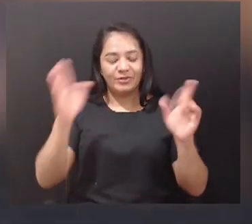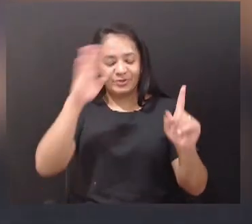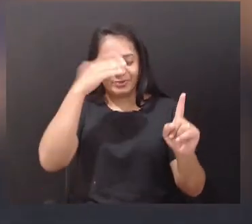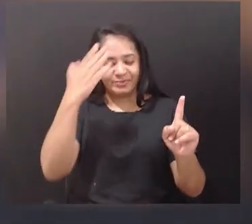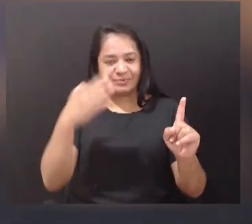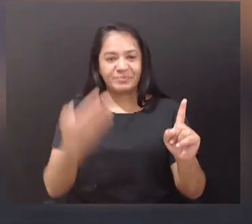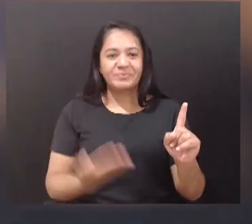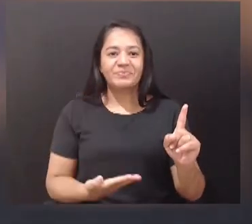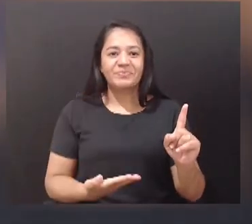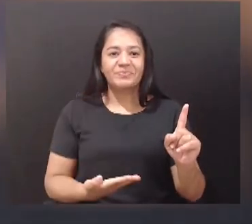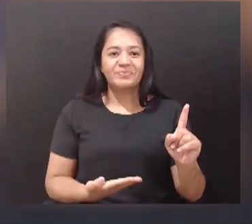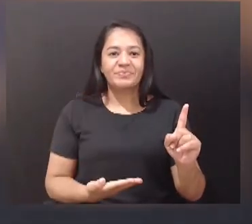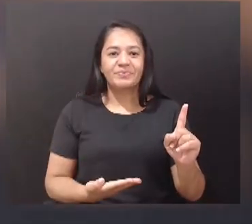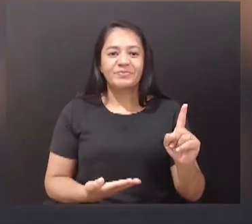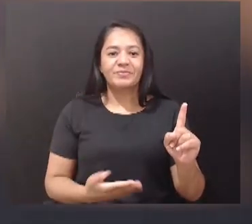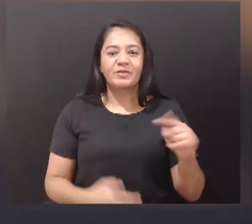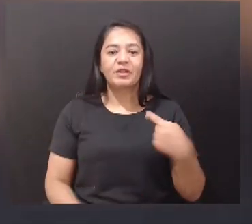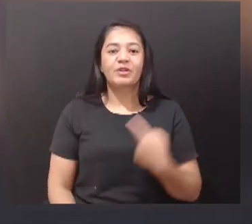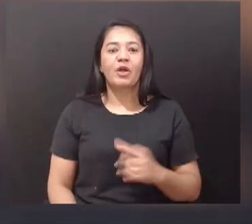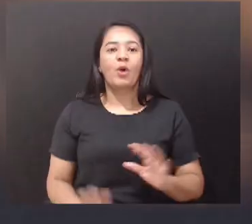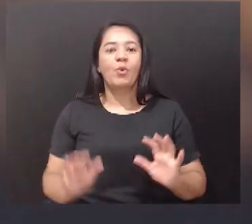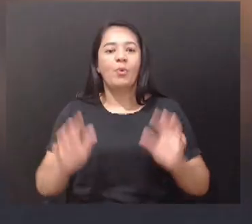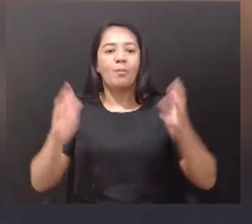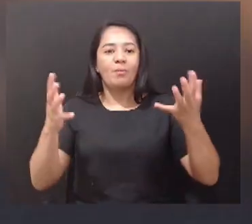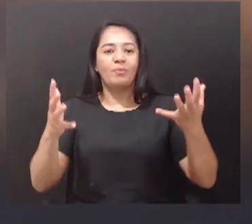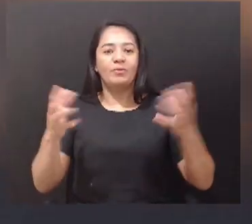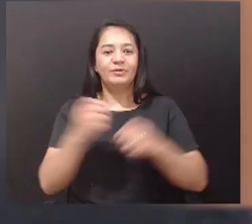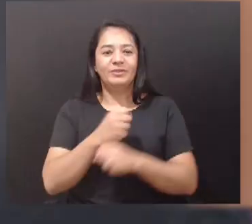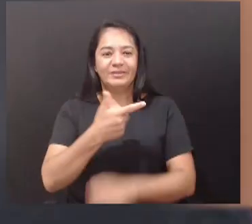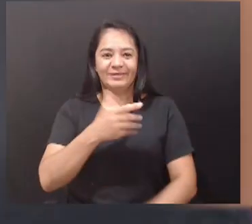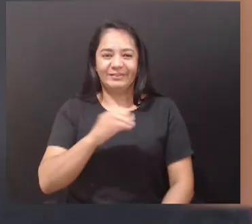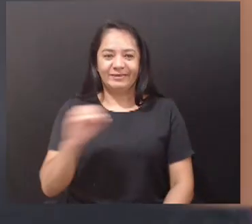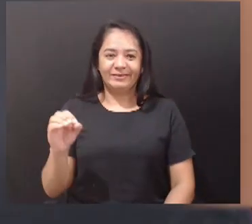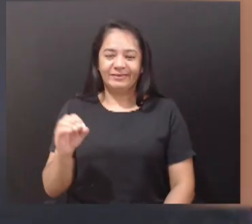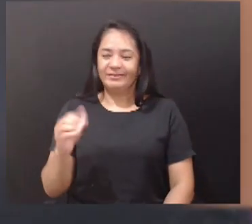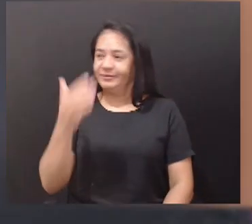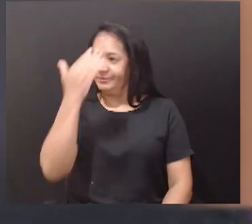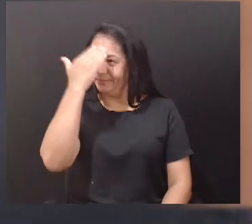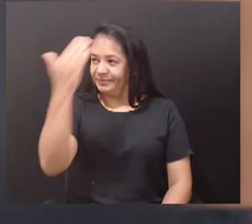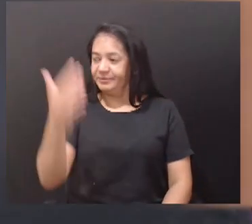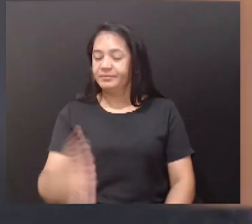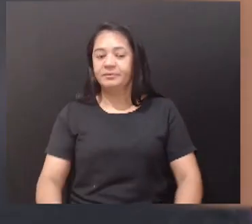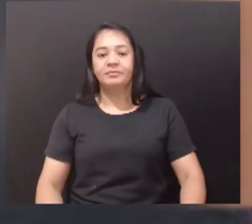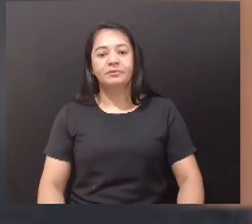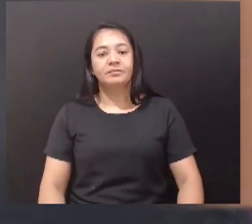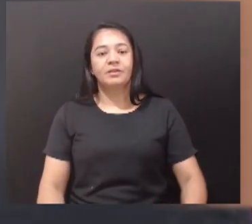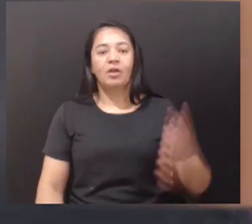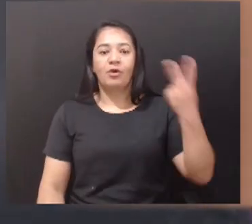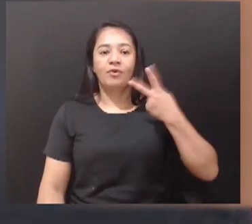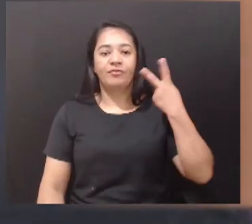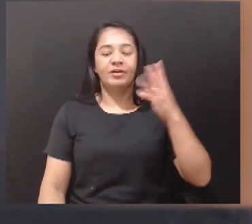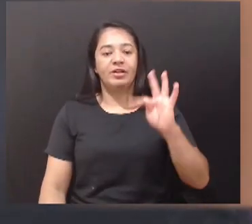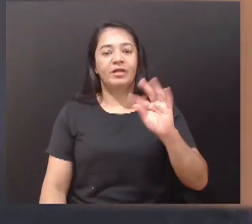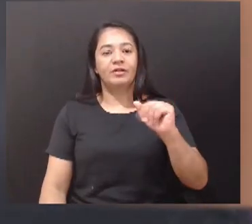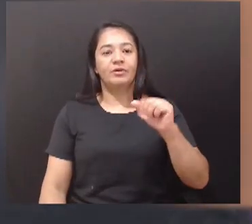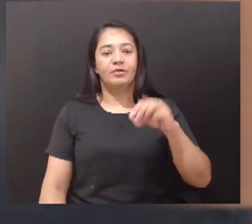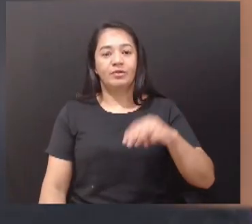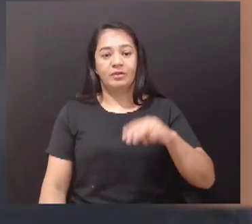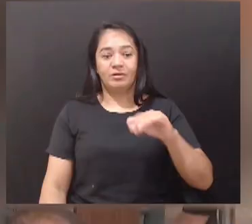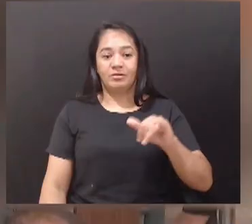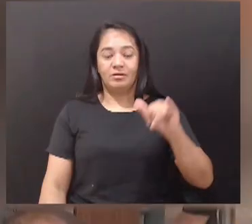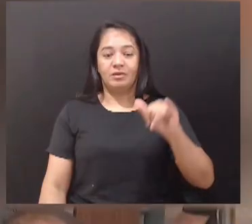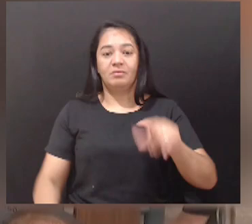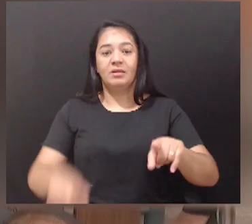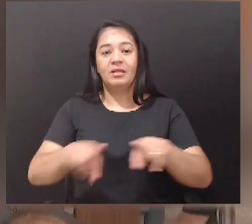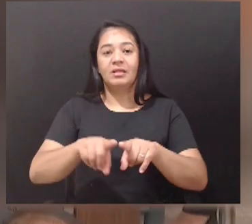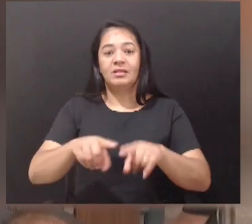que a gente celebre aí esses 200 anos. Muito obrigada. O vereador Tami Miranda também foi um dos